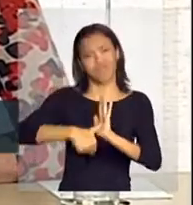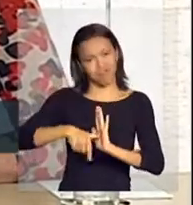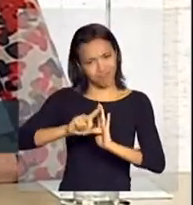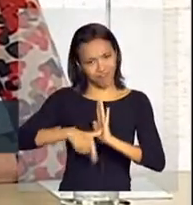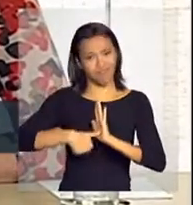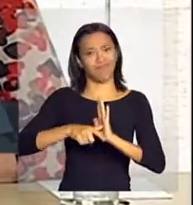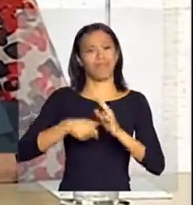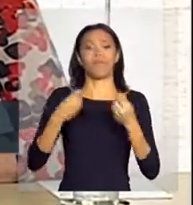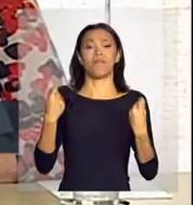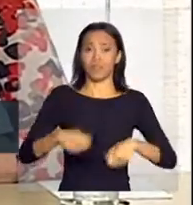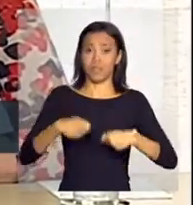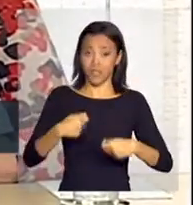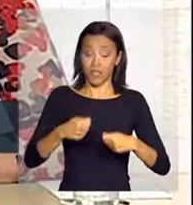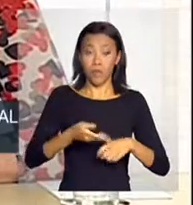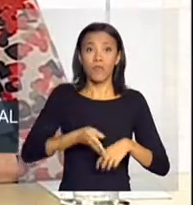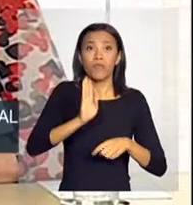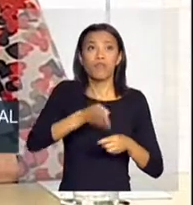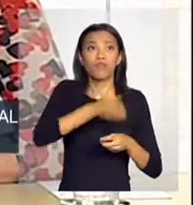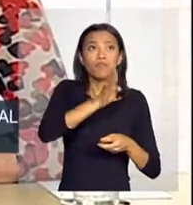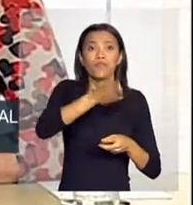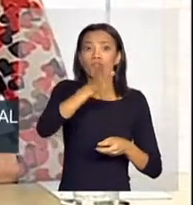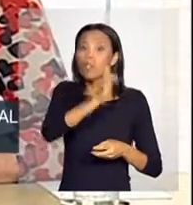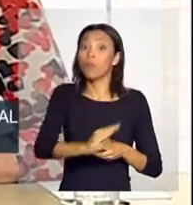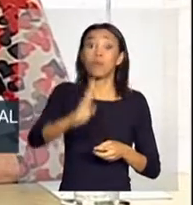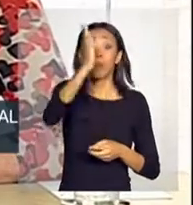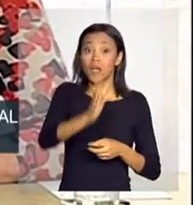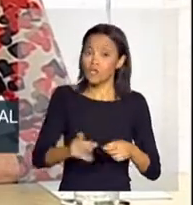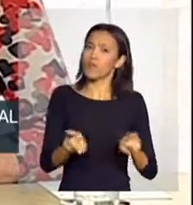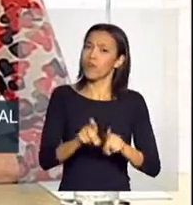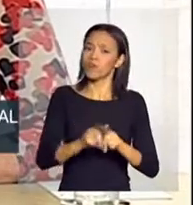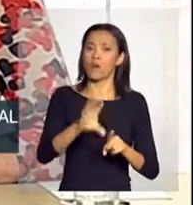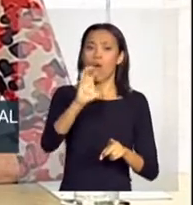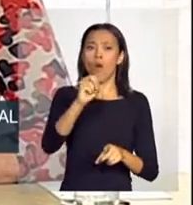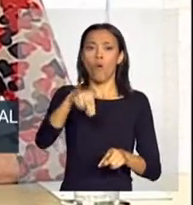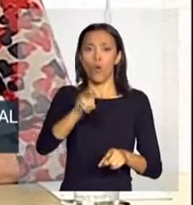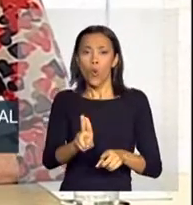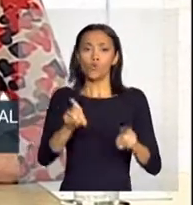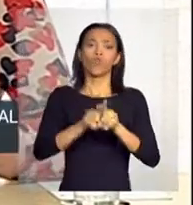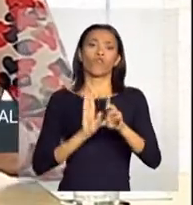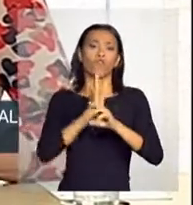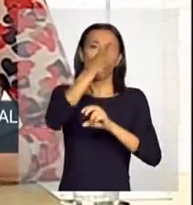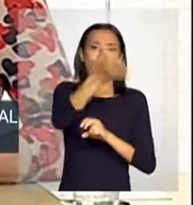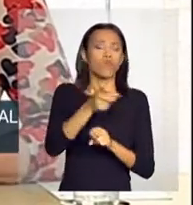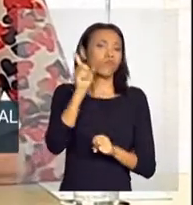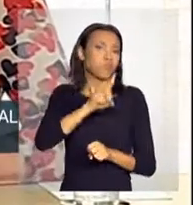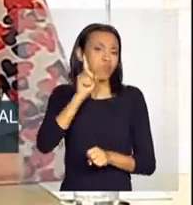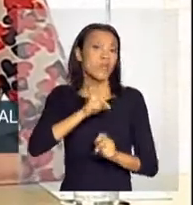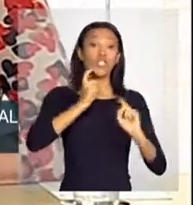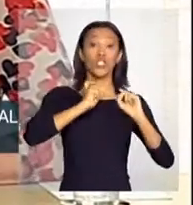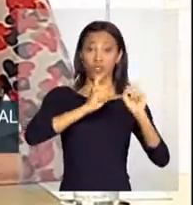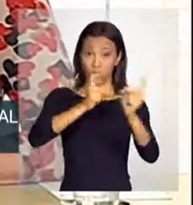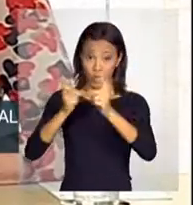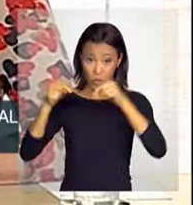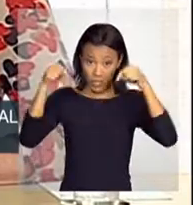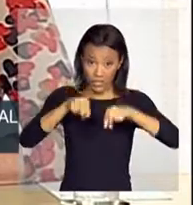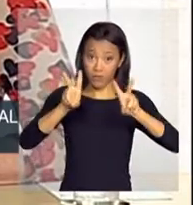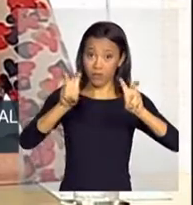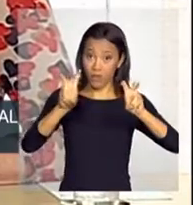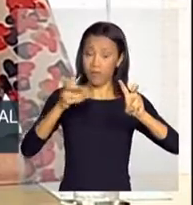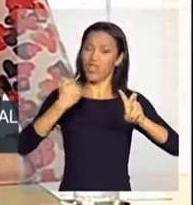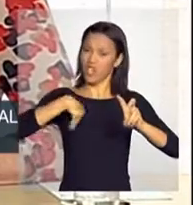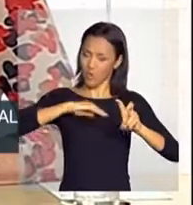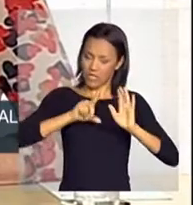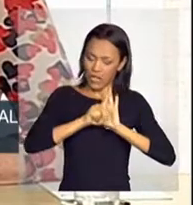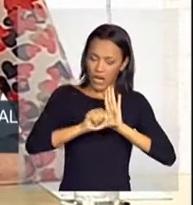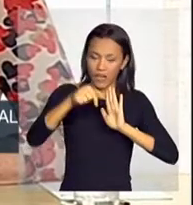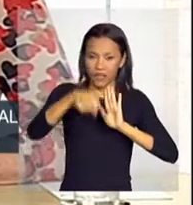oportunidade de andar não só pelo Brasil mas fomos as nações unidas somos Estados Unidos de baterias e Vimos que de fato a